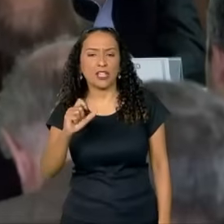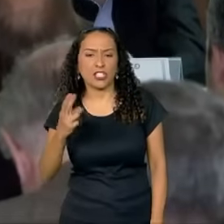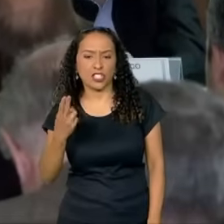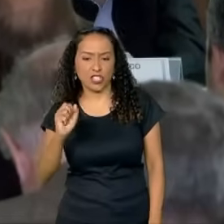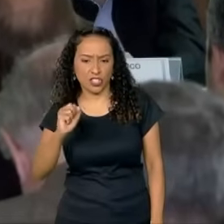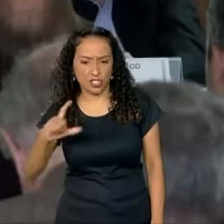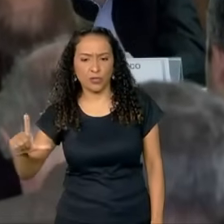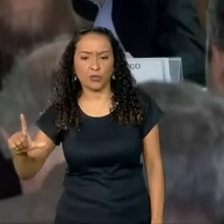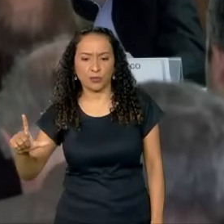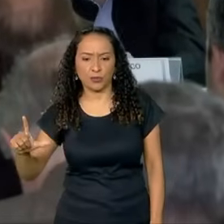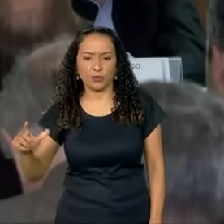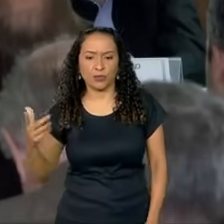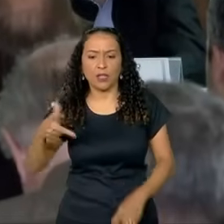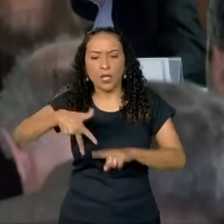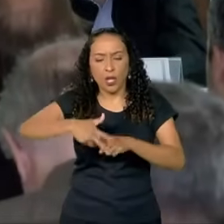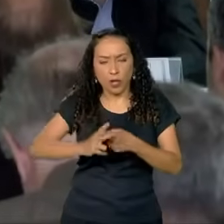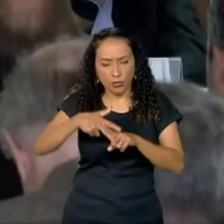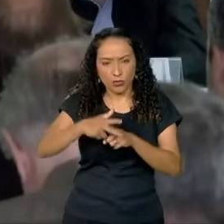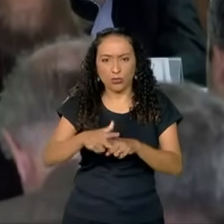brasileiro.